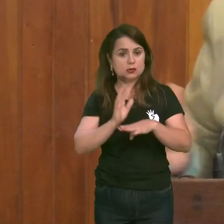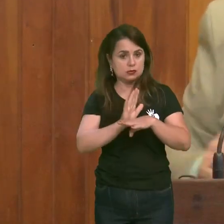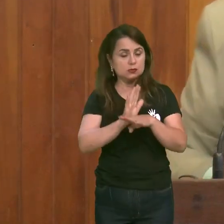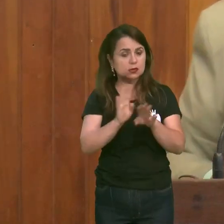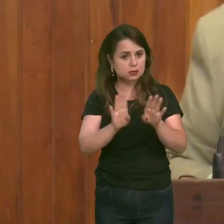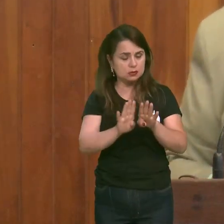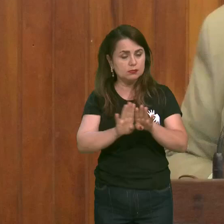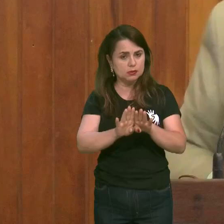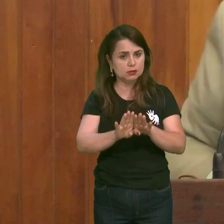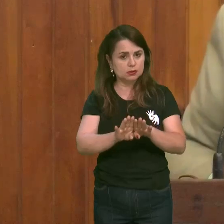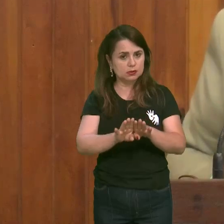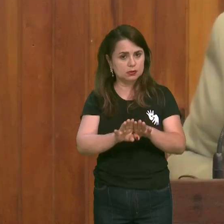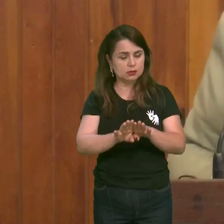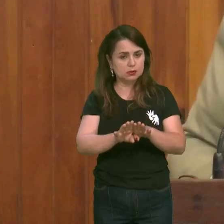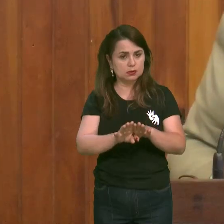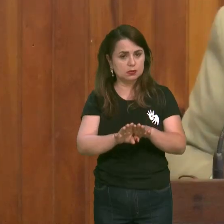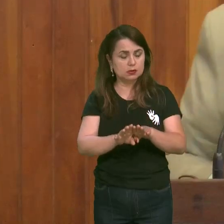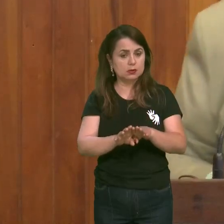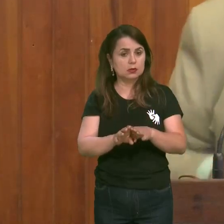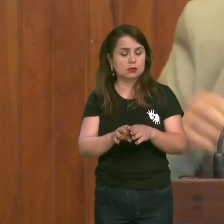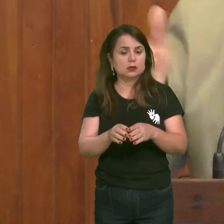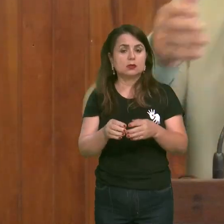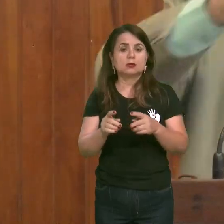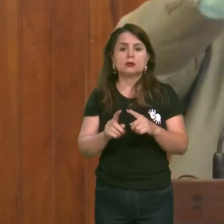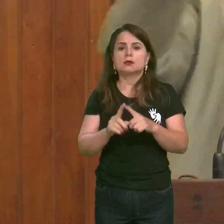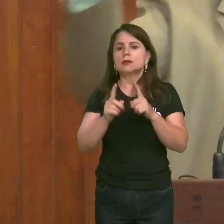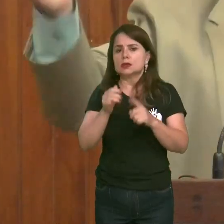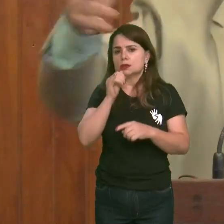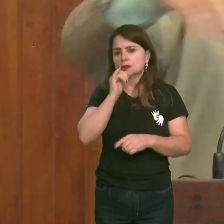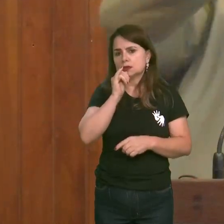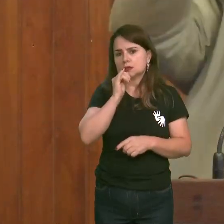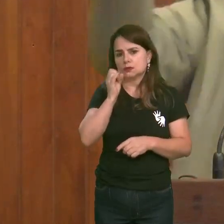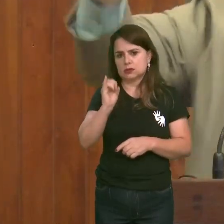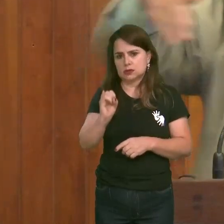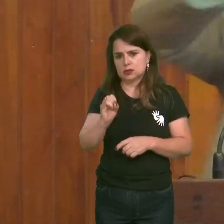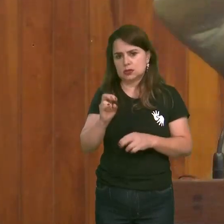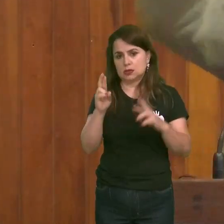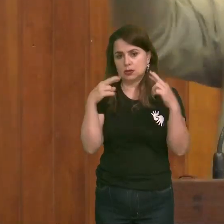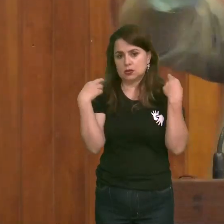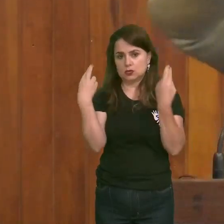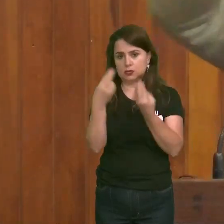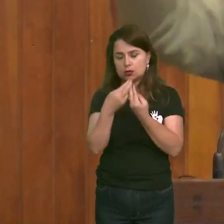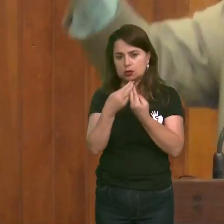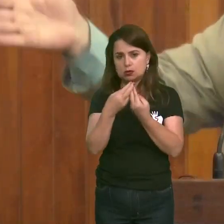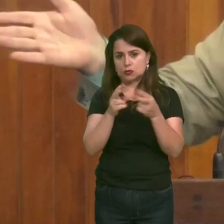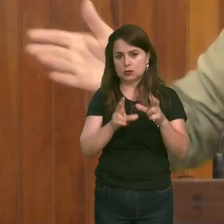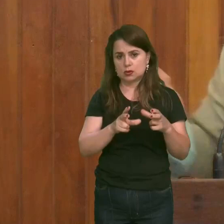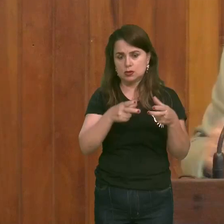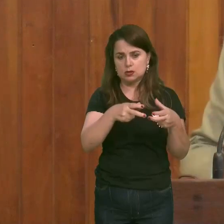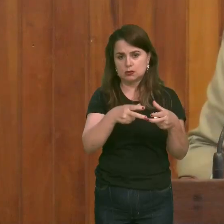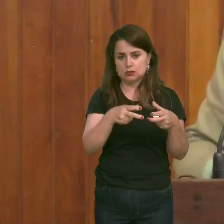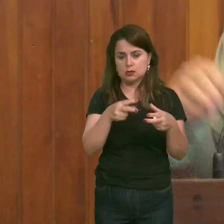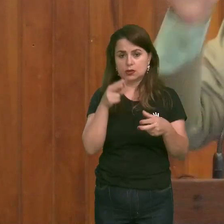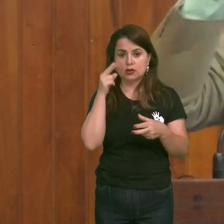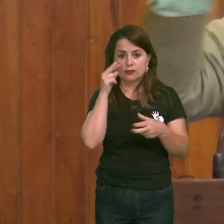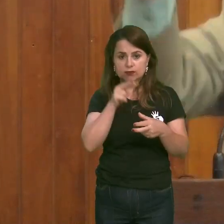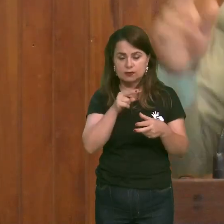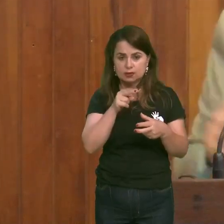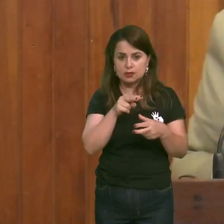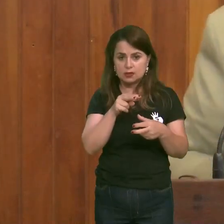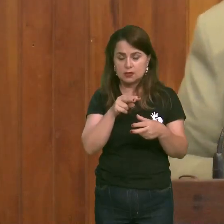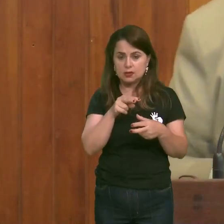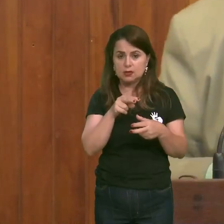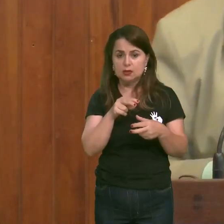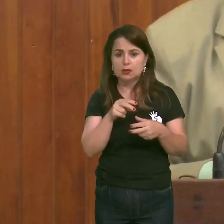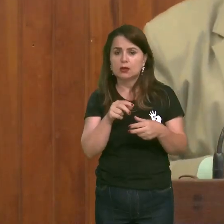acontecido basta pegar a pauta de uma sessão camarada aí mas vai ver o caos que a cidade se encontra é